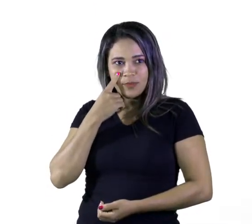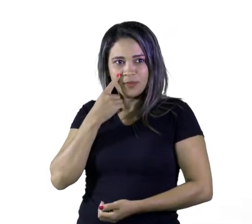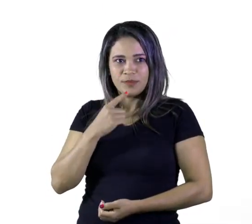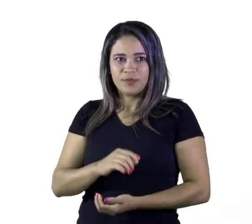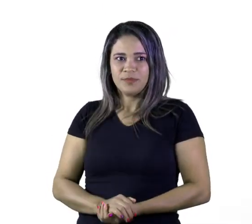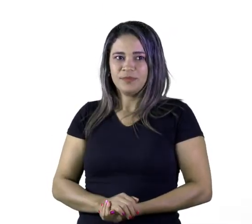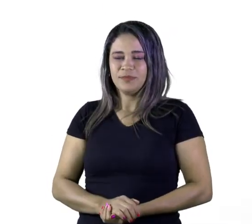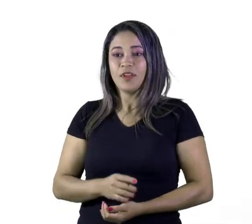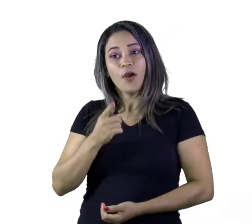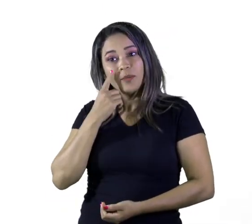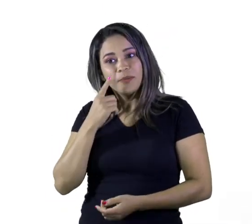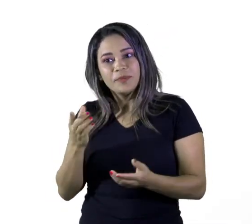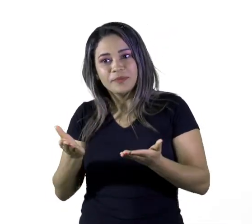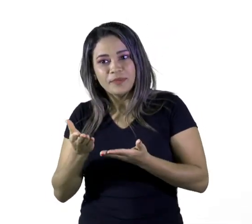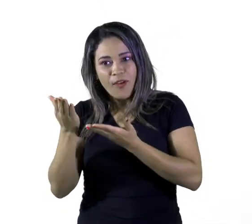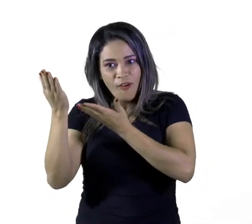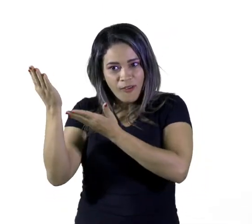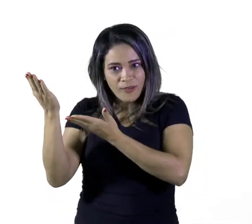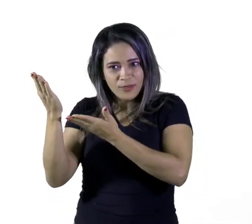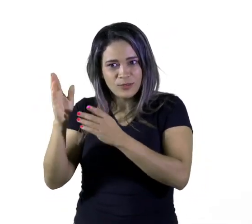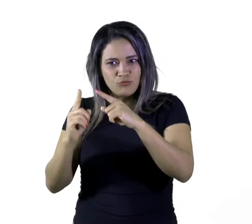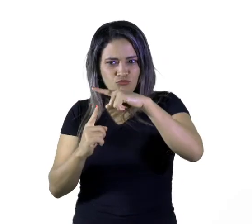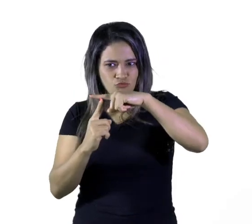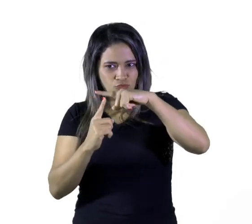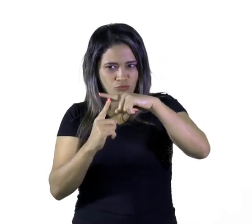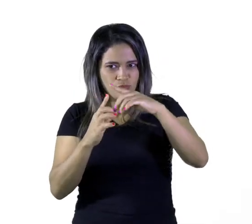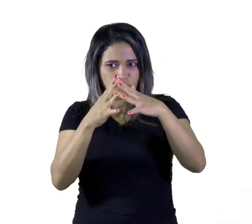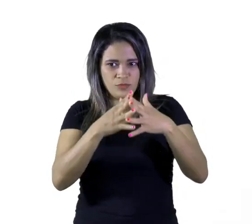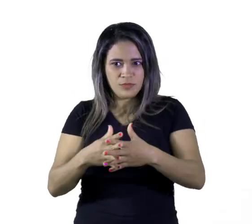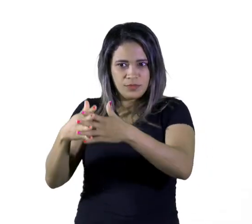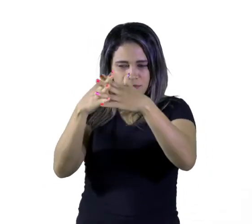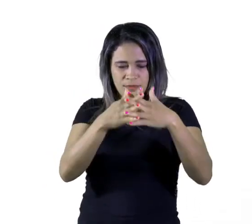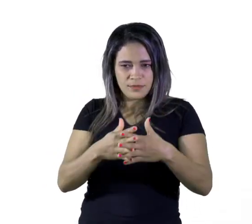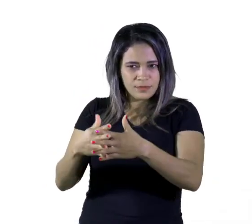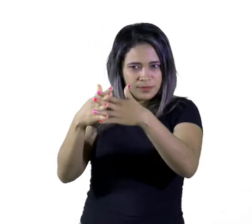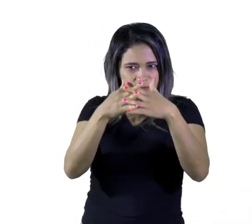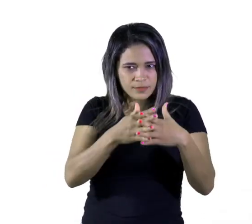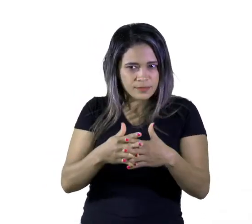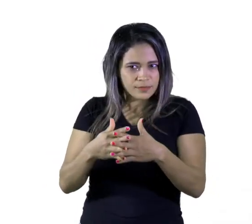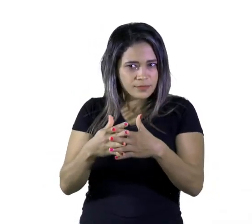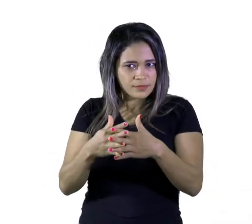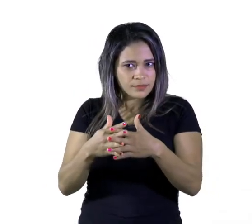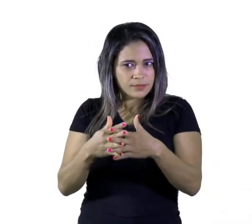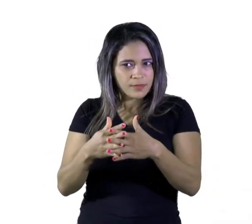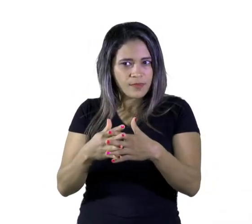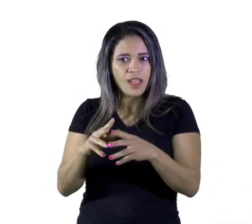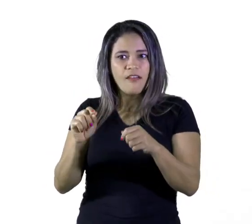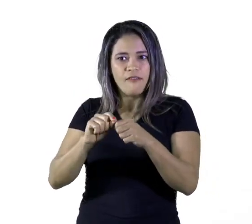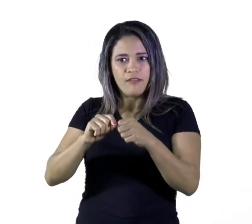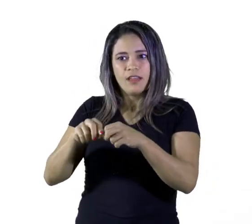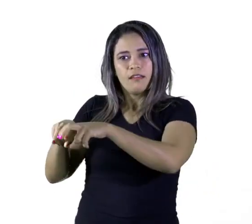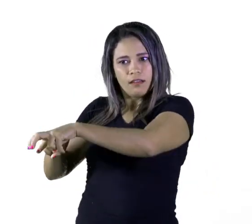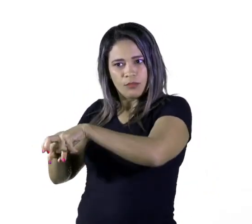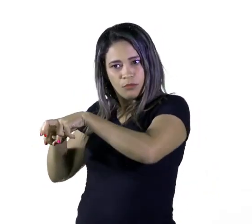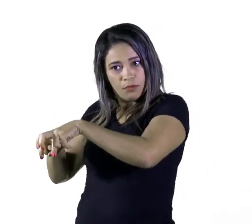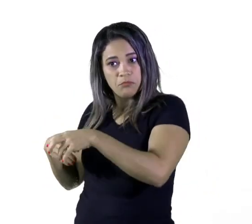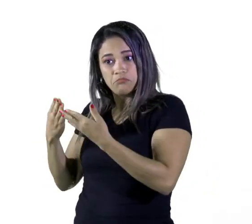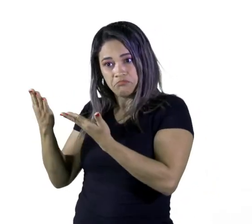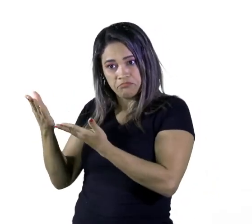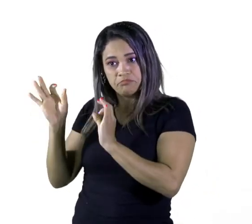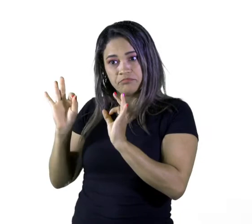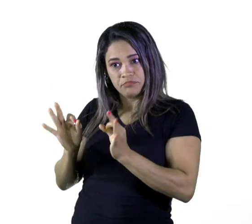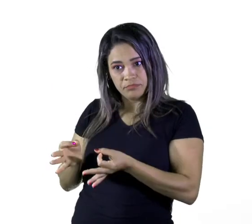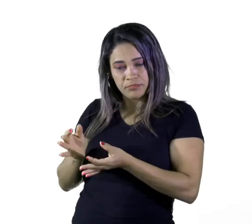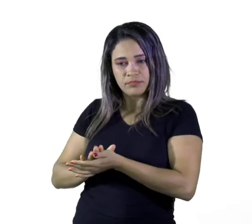tipos, um dos tipos dos maquinários que é feito a produção do campo, certo? É o